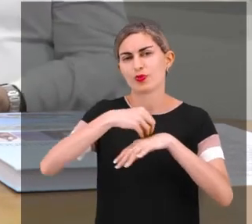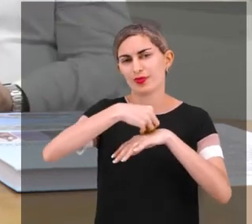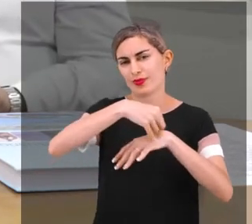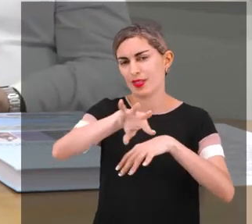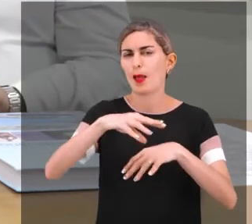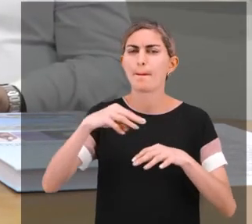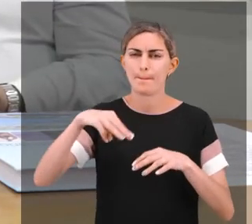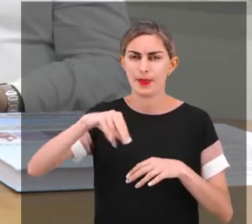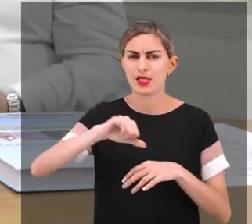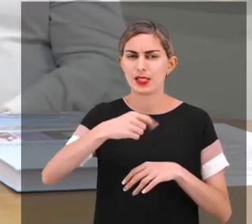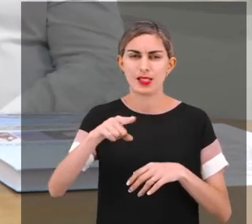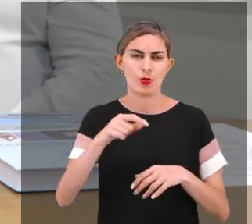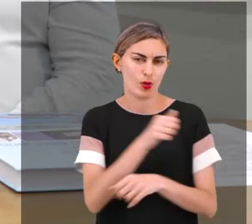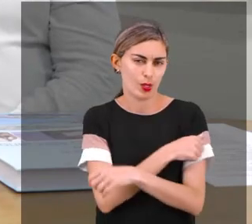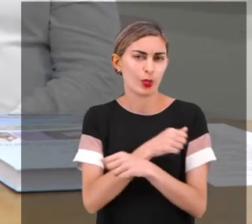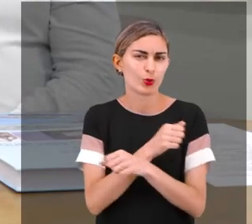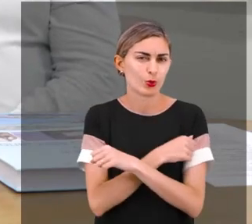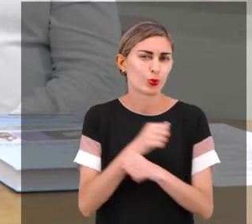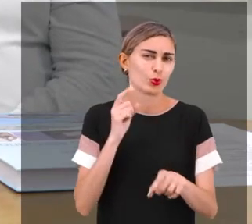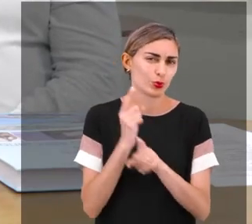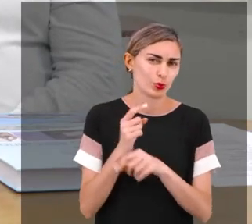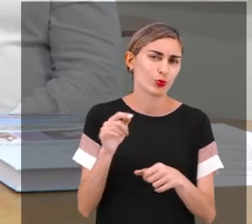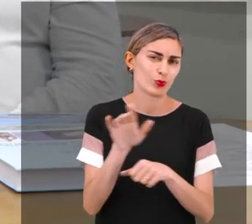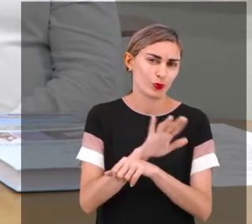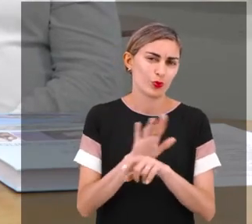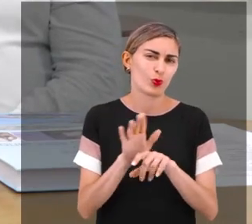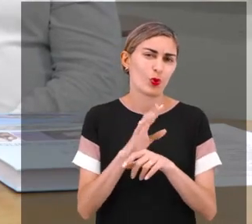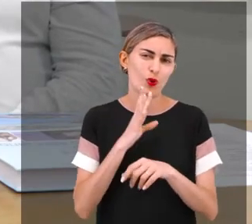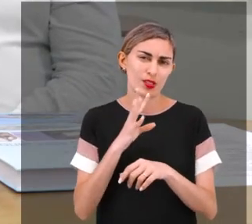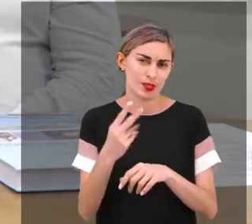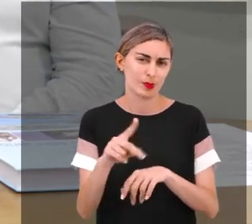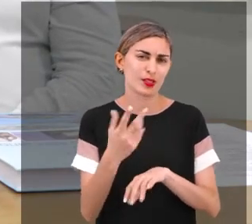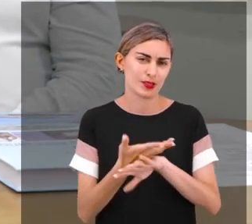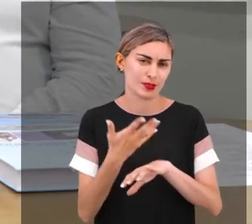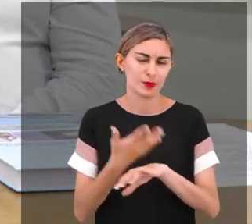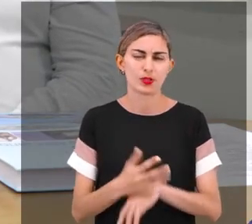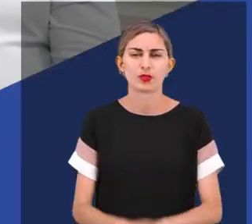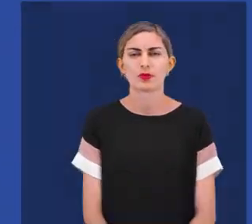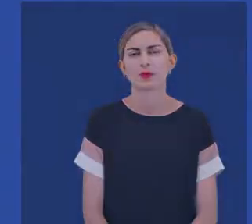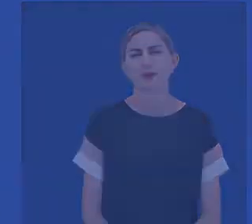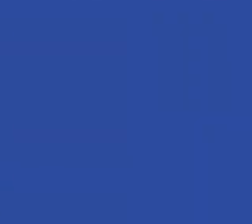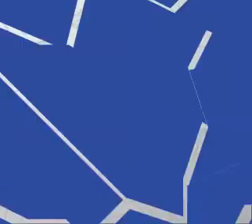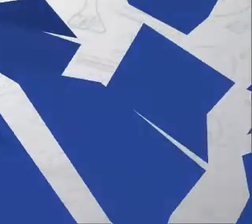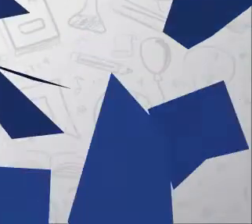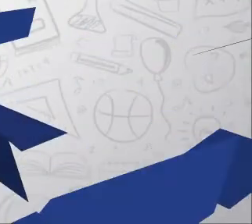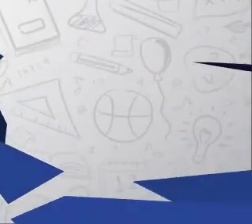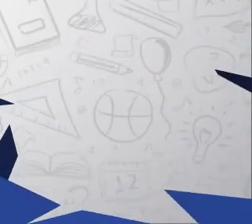nossa missão. Alunos, conto com vocês na construção do conhecimento nessa disciplina.